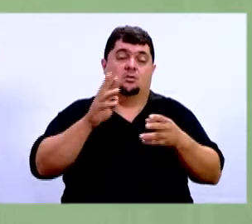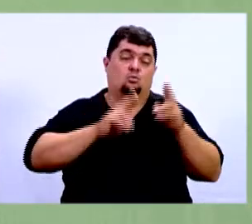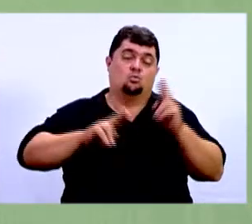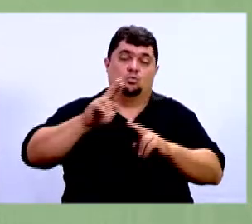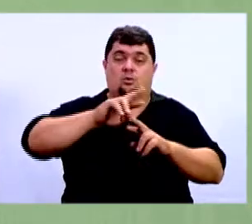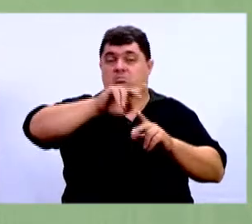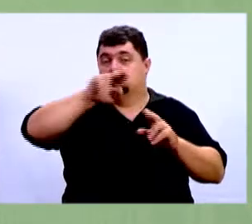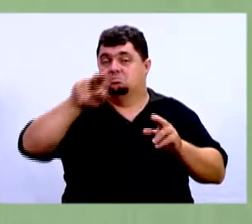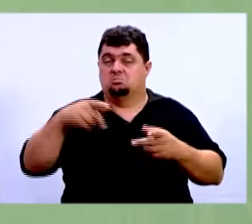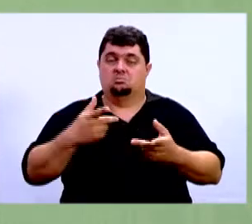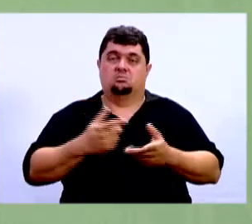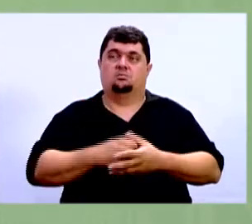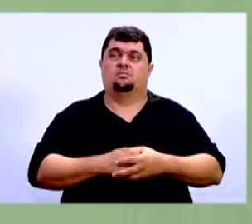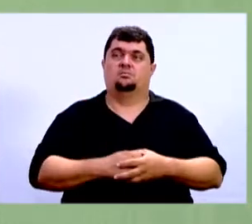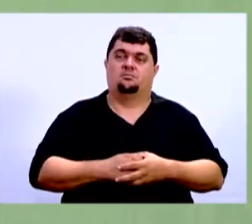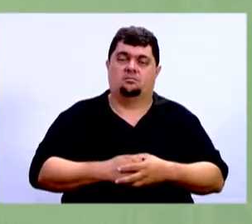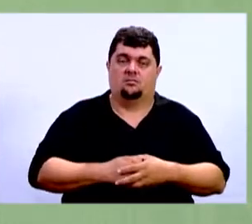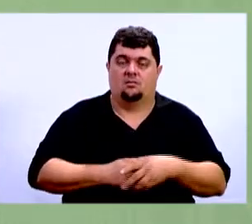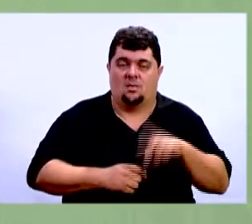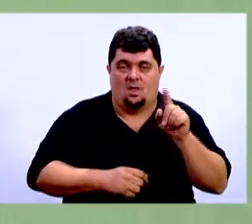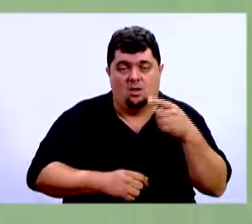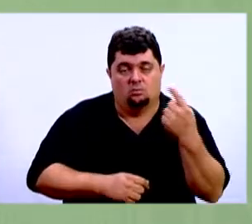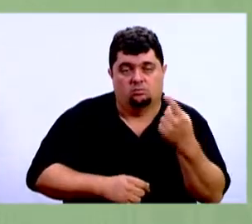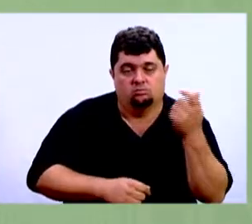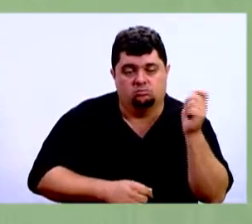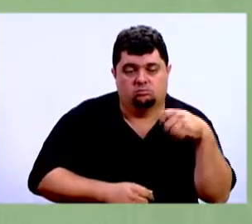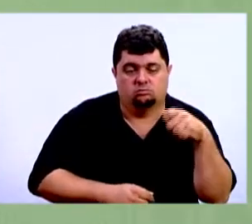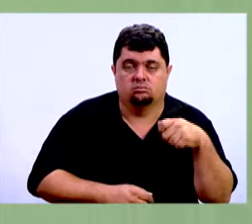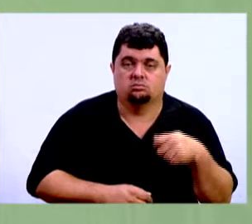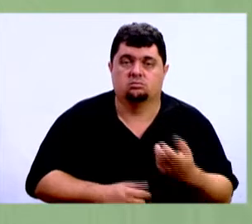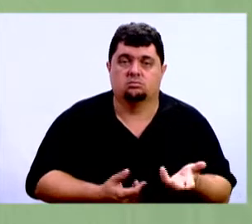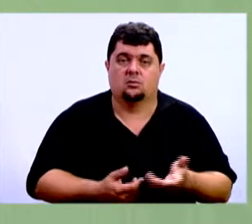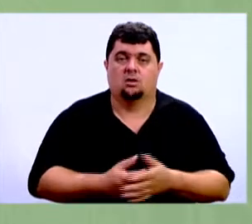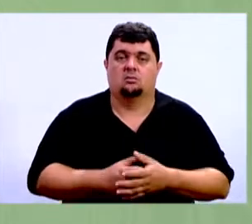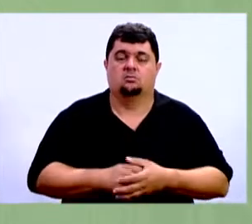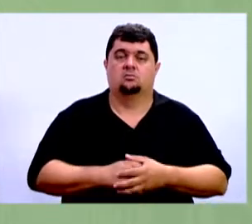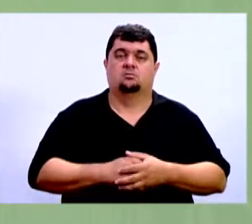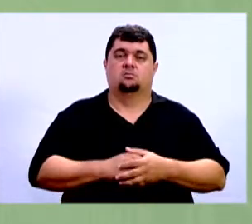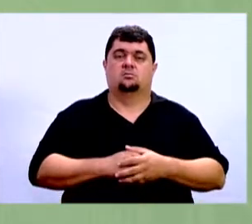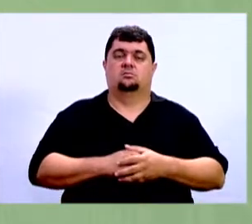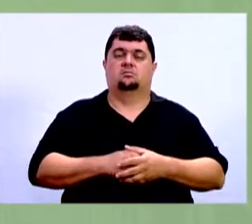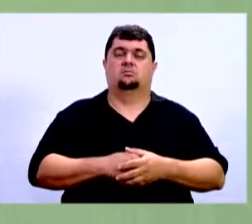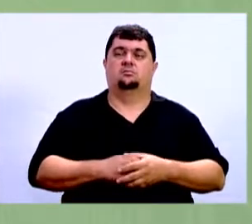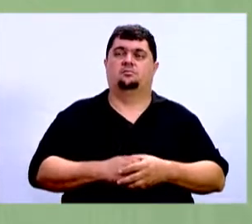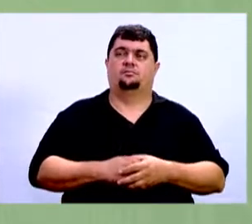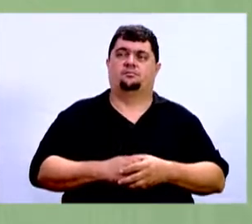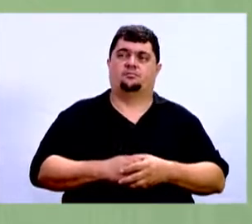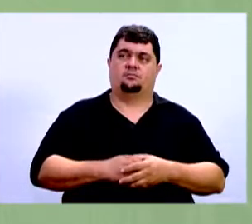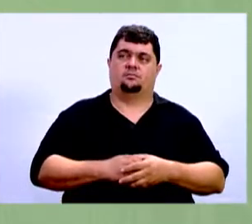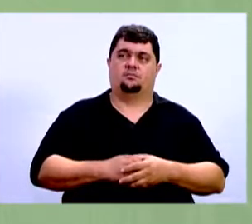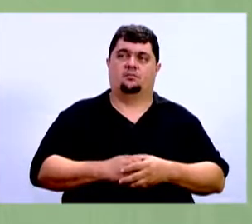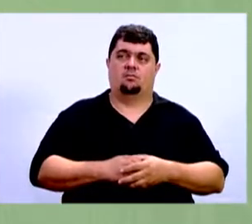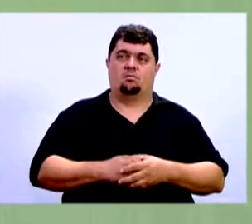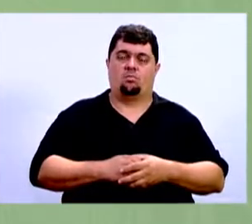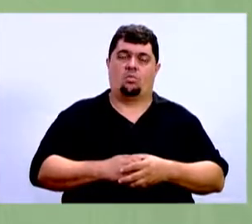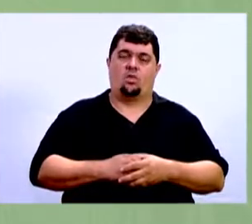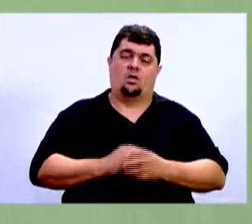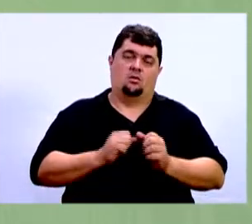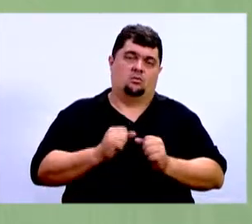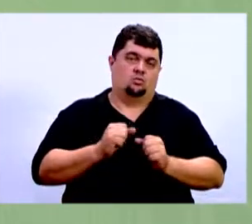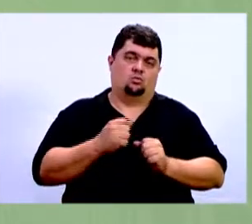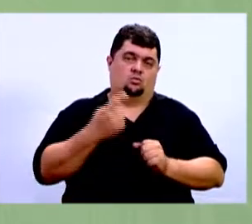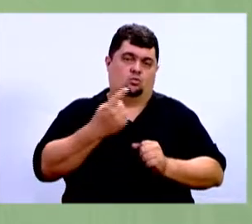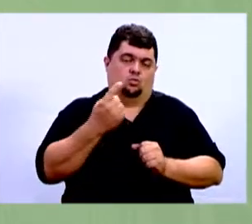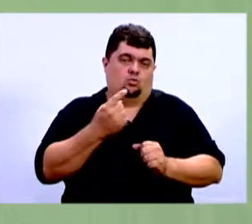utilizar esse instrumento para fazer essa coleta de dados mesmo, para observar. Você pode utilizar uma ou pode